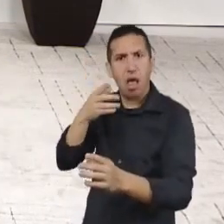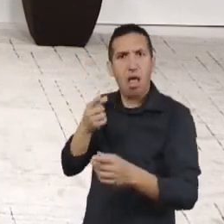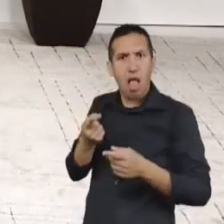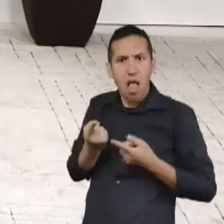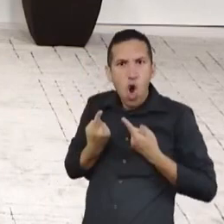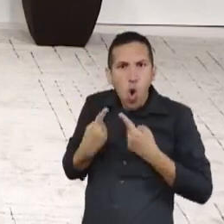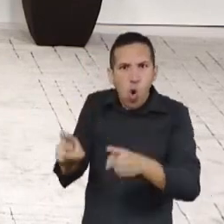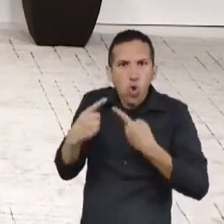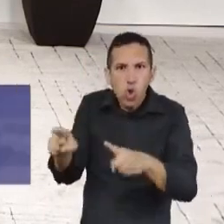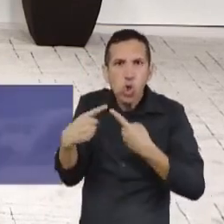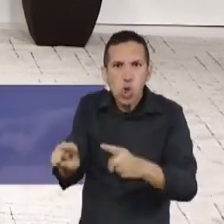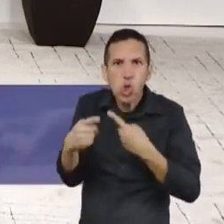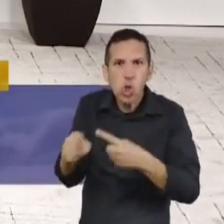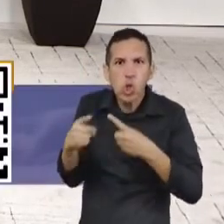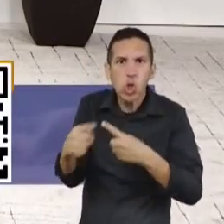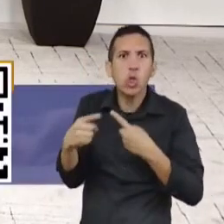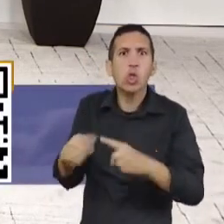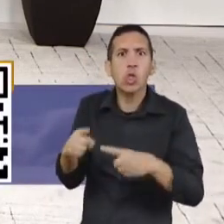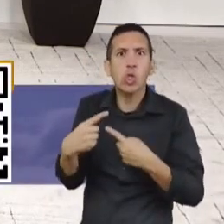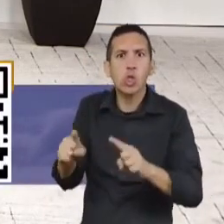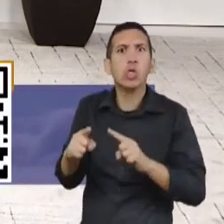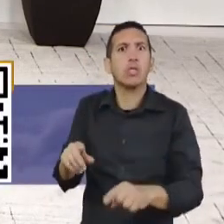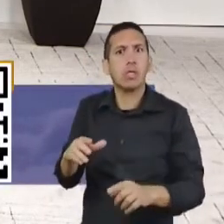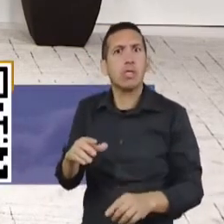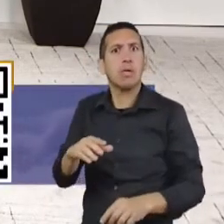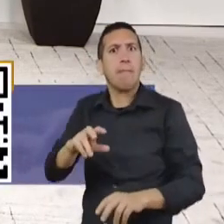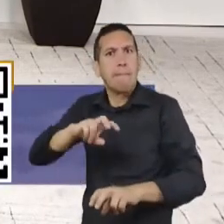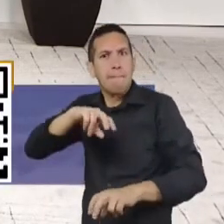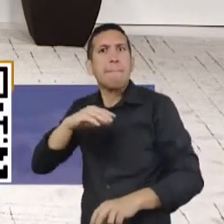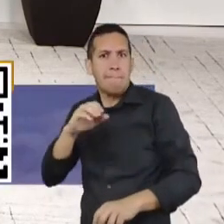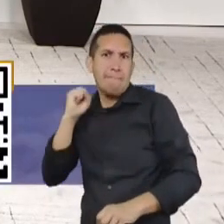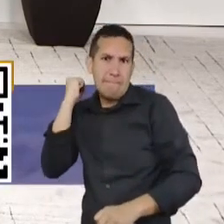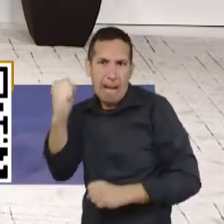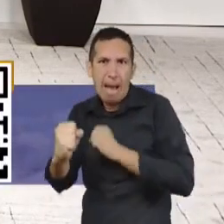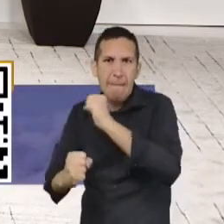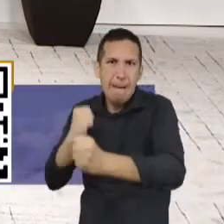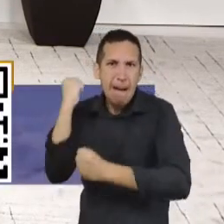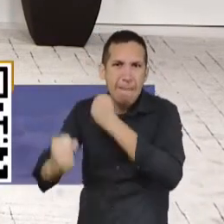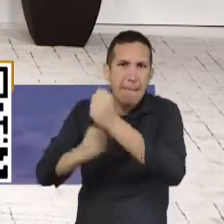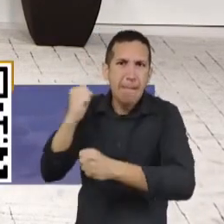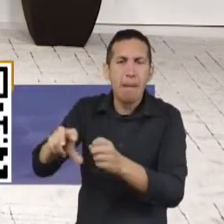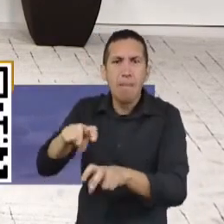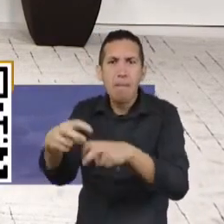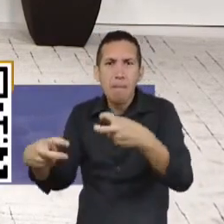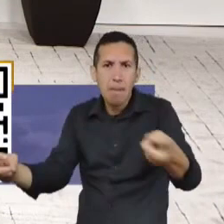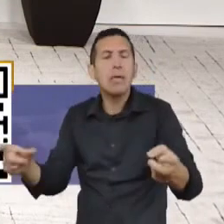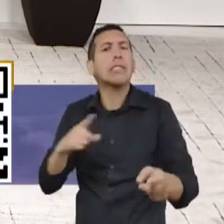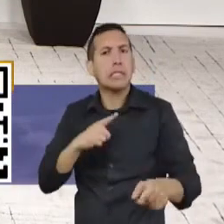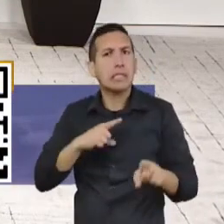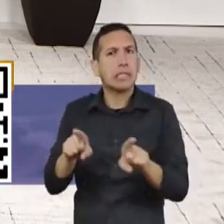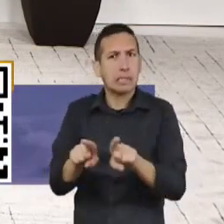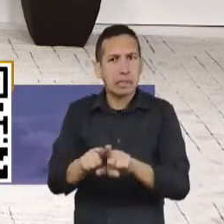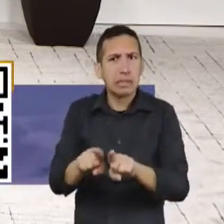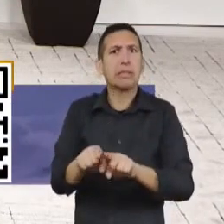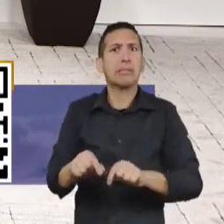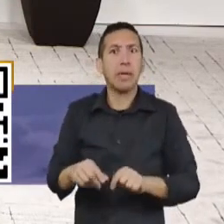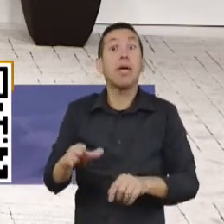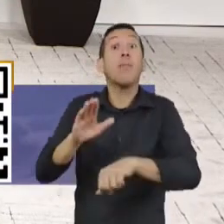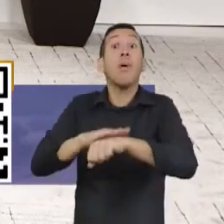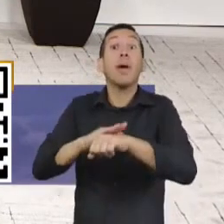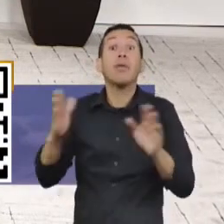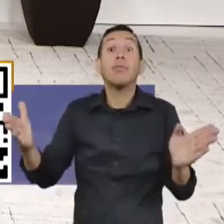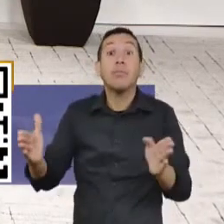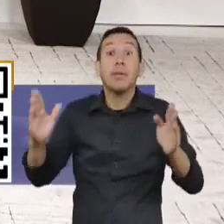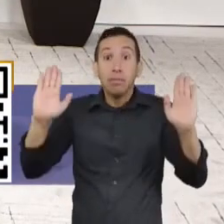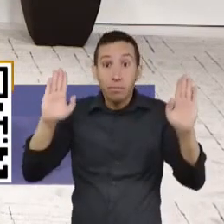e Pisada Como diz Daniel 8 12 Daniel 7 25 entendeu E aqui também que aparece aquele texto